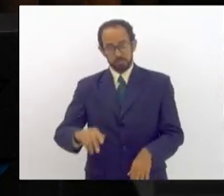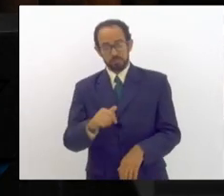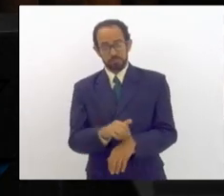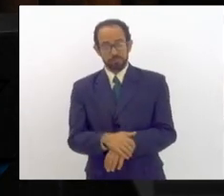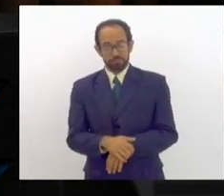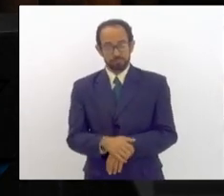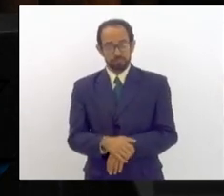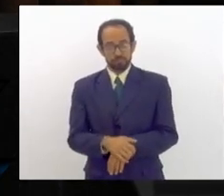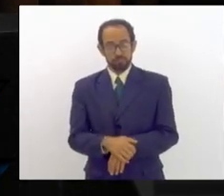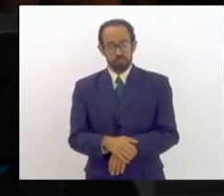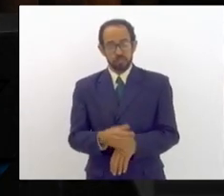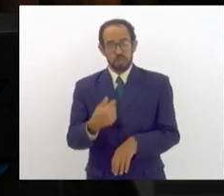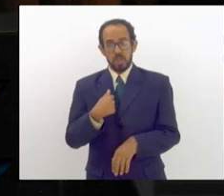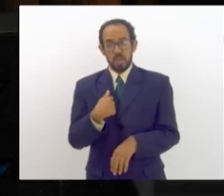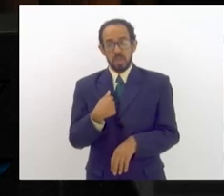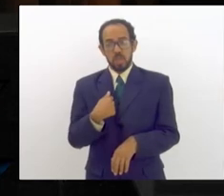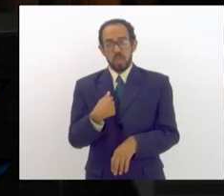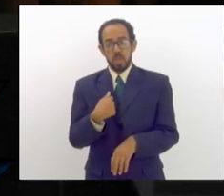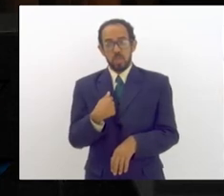guardei